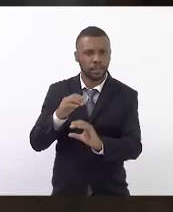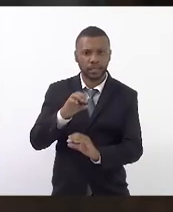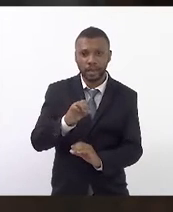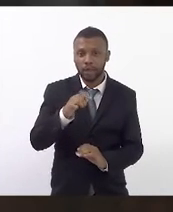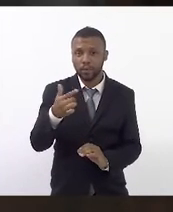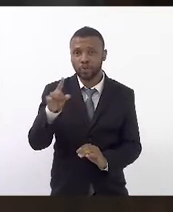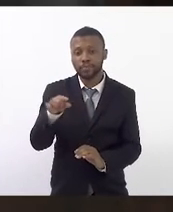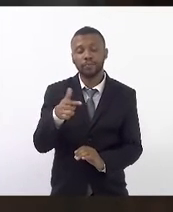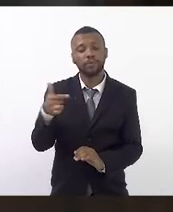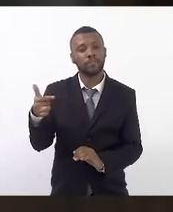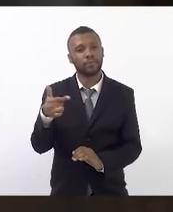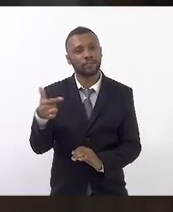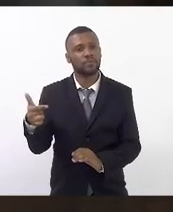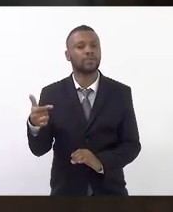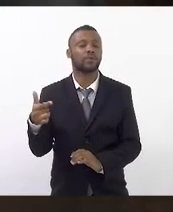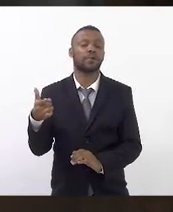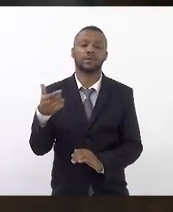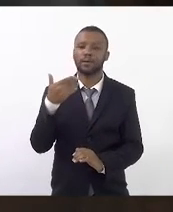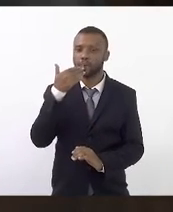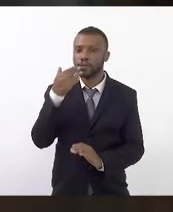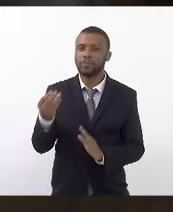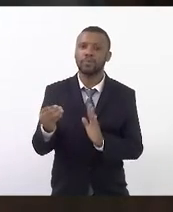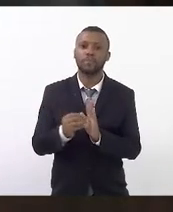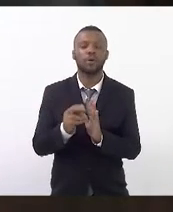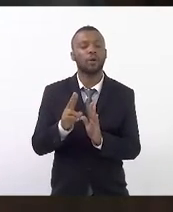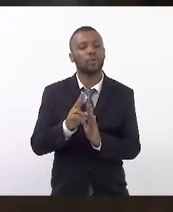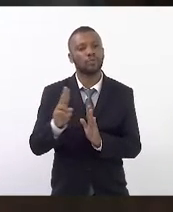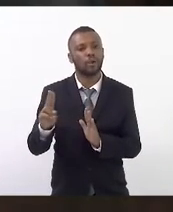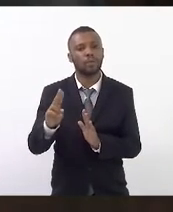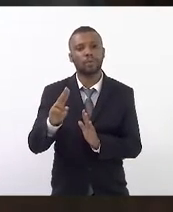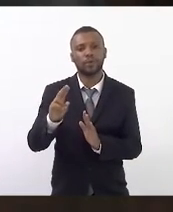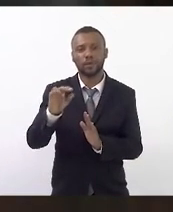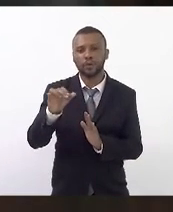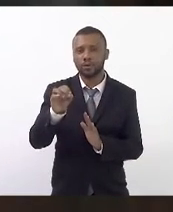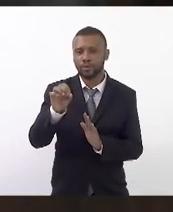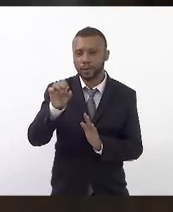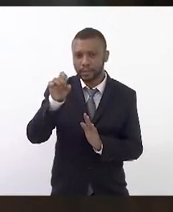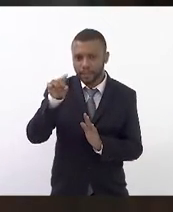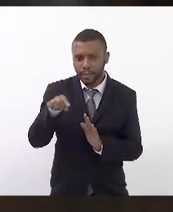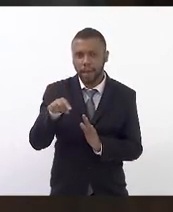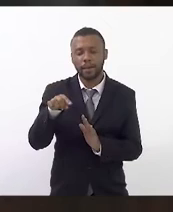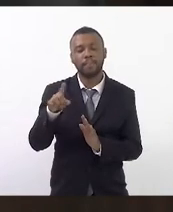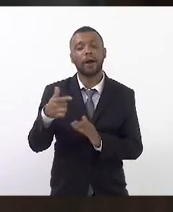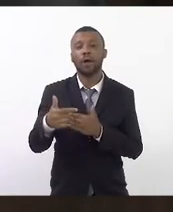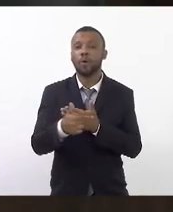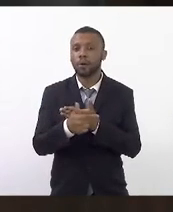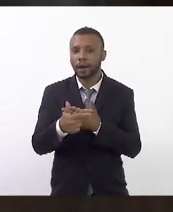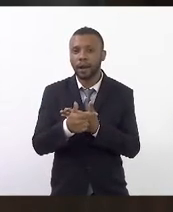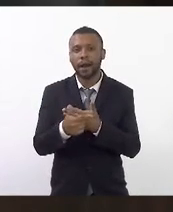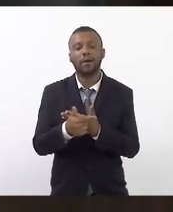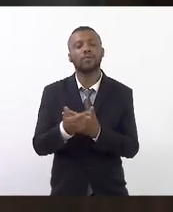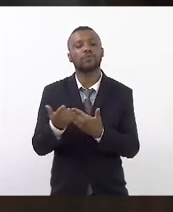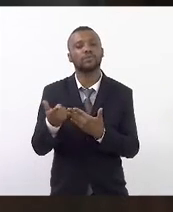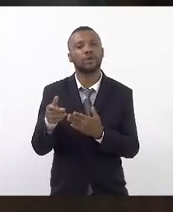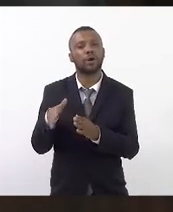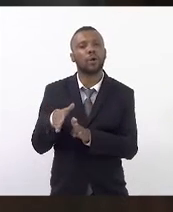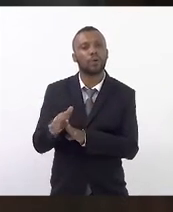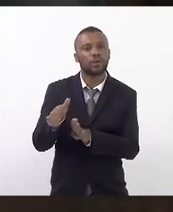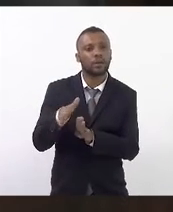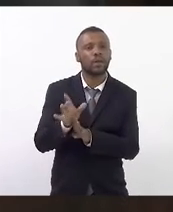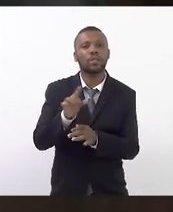através da qual é indicado o nome do senhor José Antônio de Mello Portela Filho para o cargo de conselheiro da AGENERSA para fins